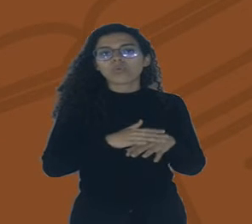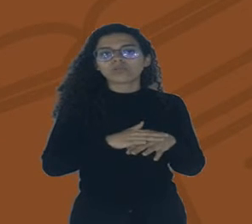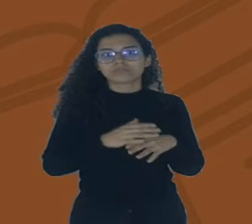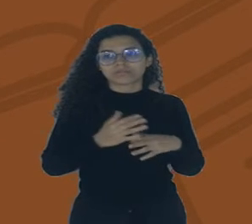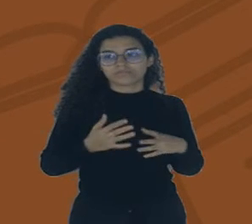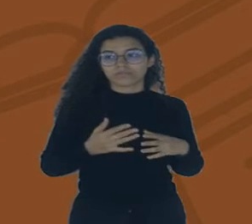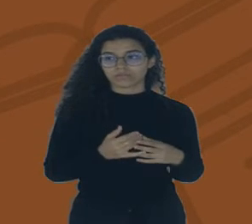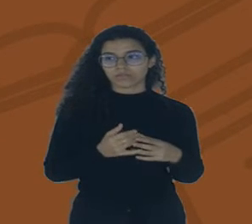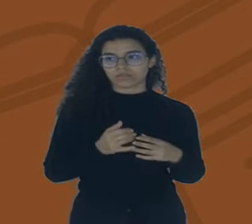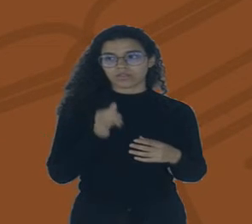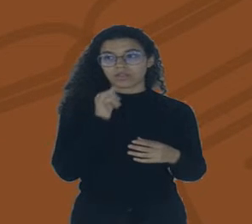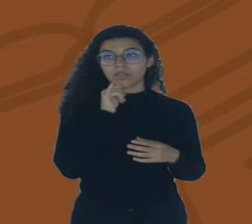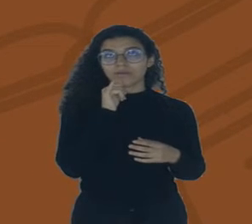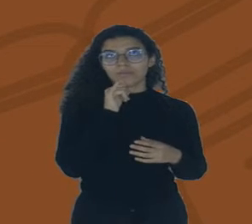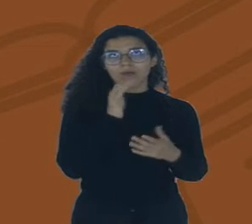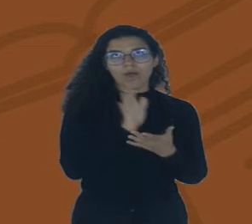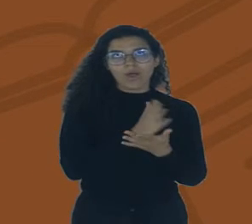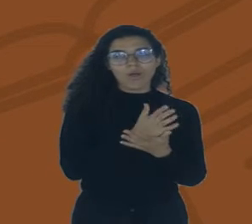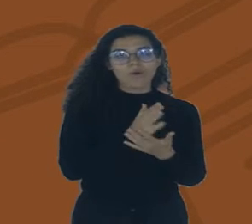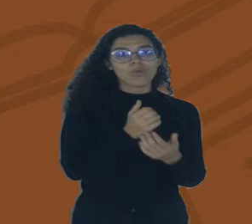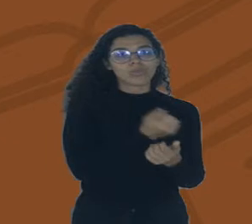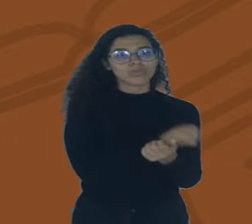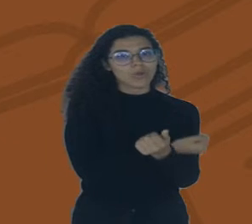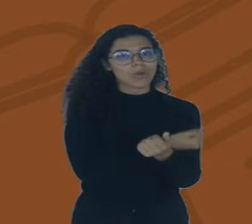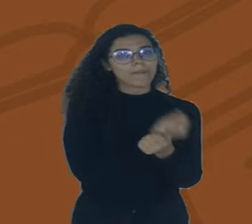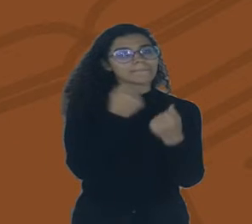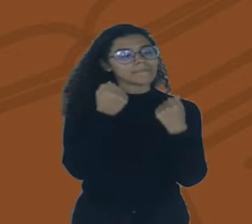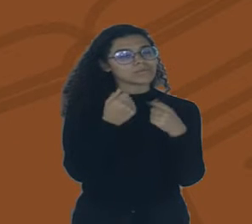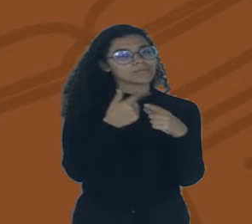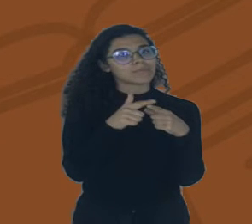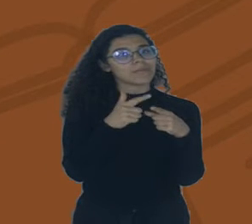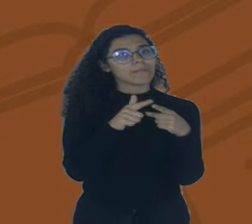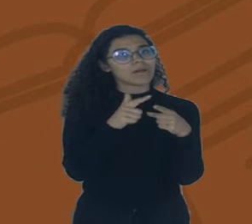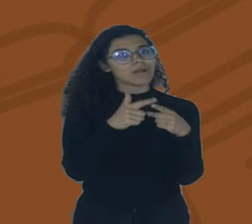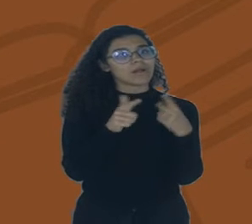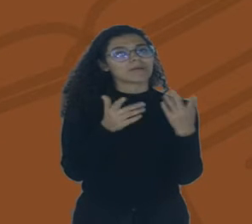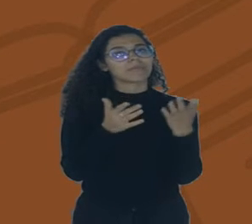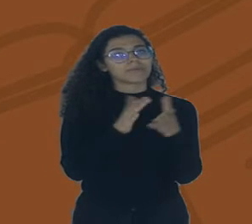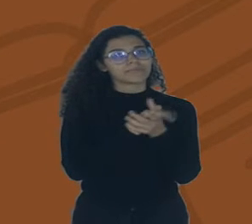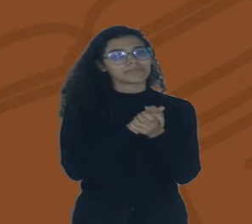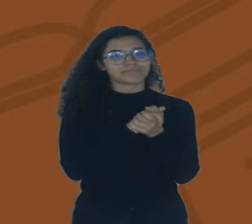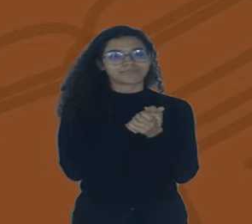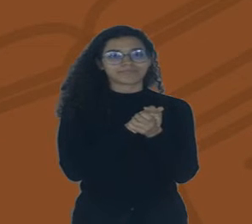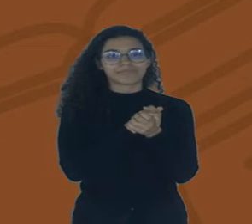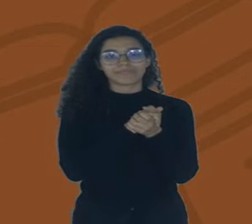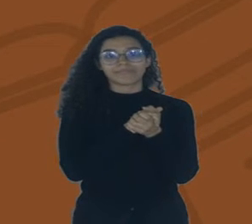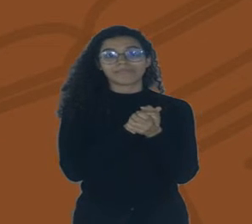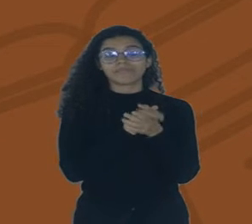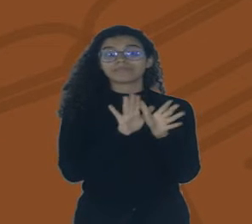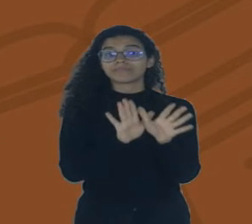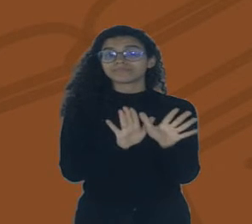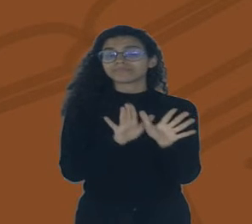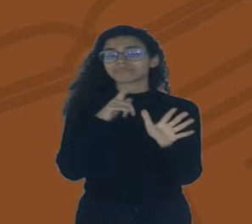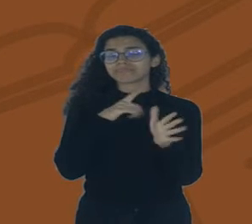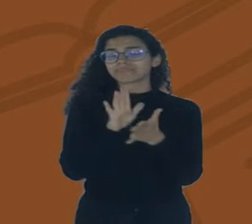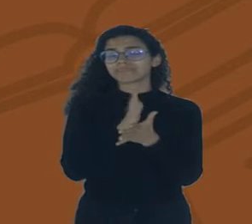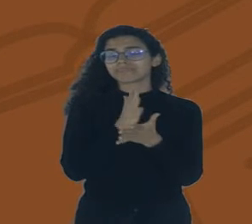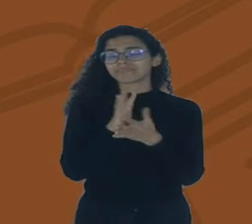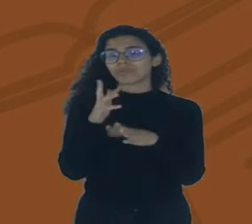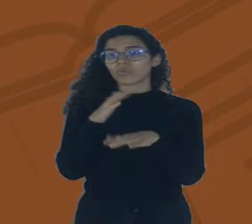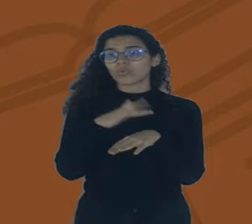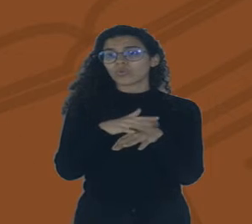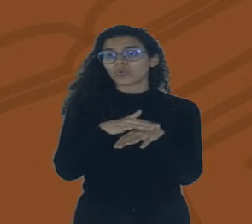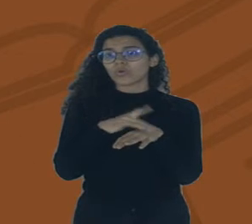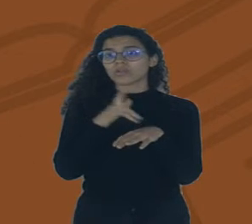O uso de determinadas drogas afeta o sistema nervoso. Nós vimos. Mas às vezes tem doenças que são